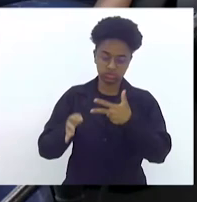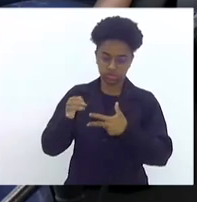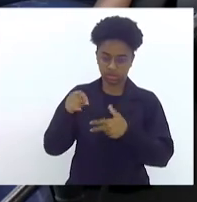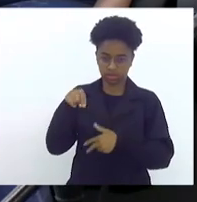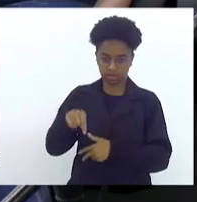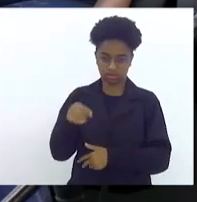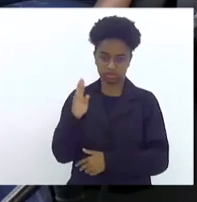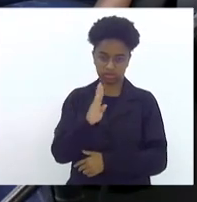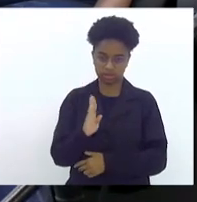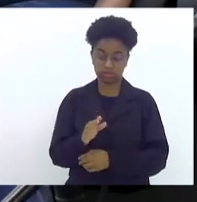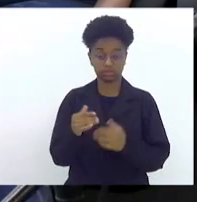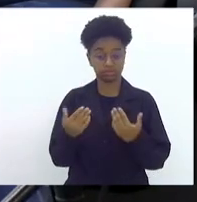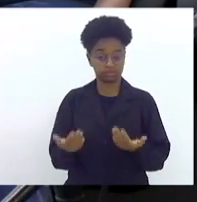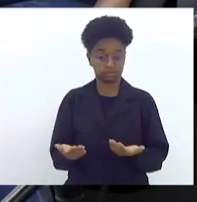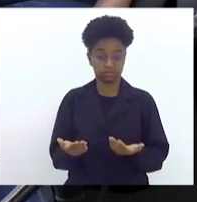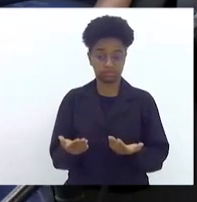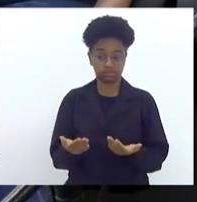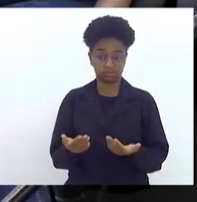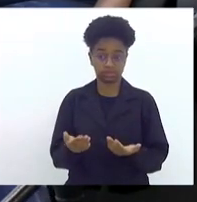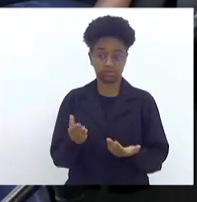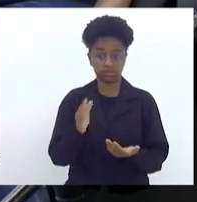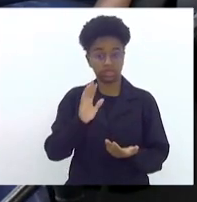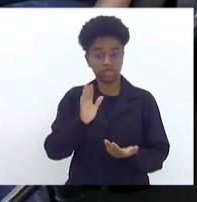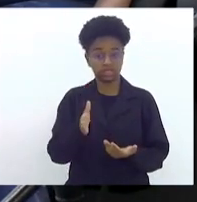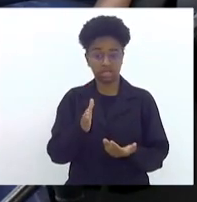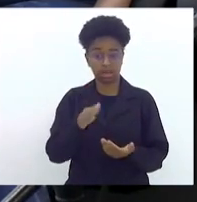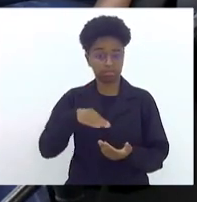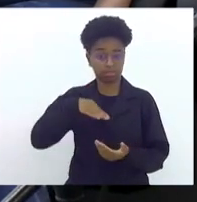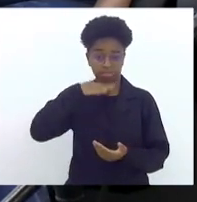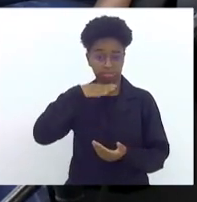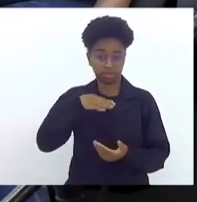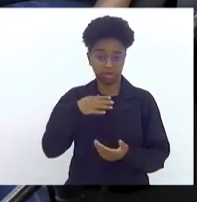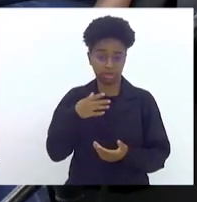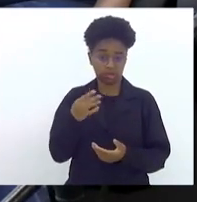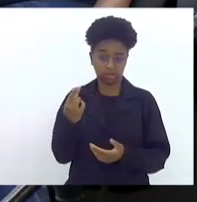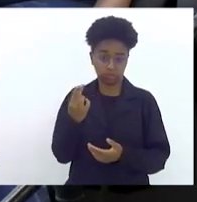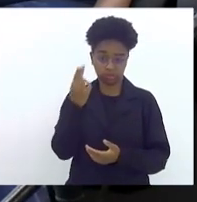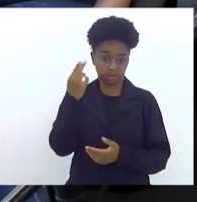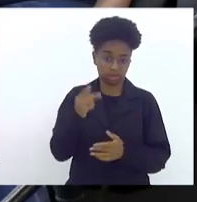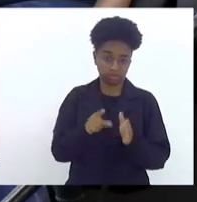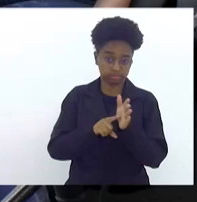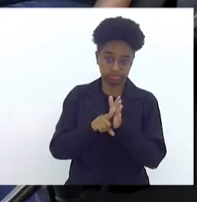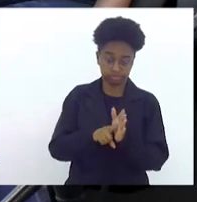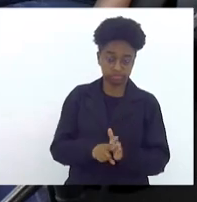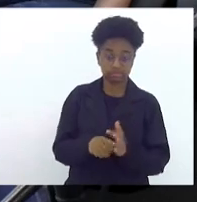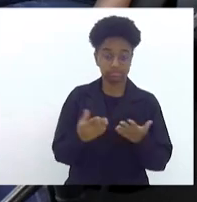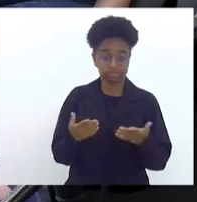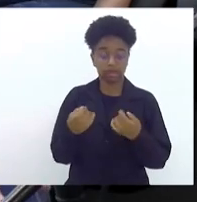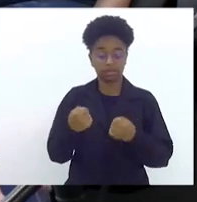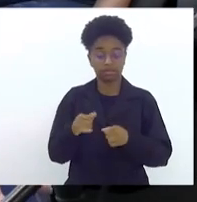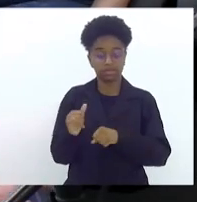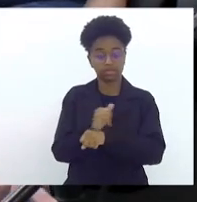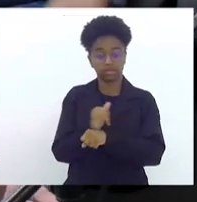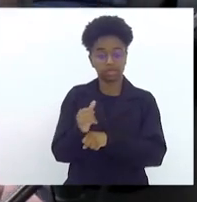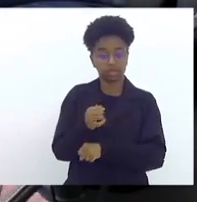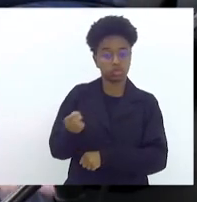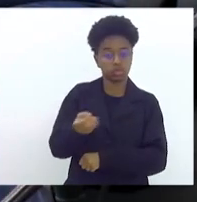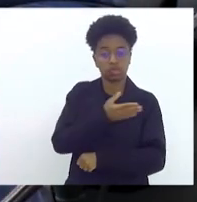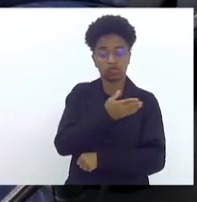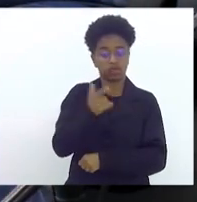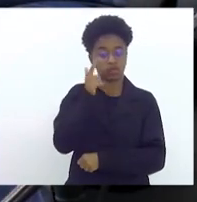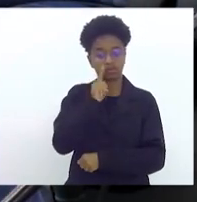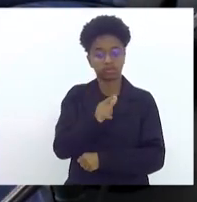Então essas formas já estão se tornando obsoletas nessas formas de investigação que nós precisamos são o mesmo modernos para combater esse Cyber